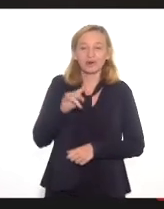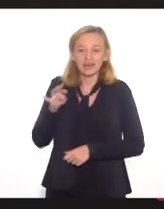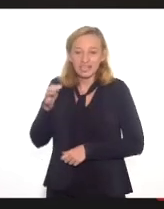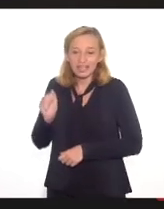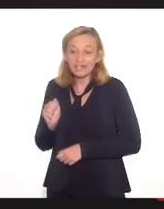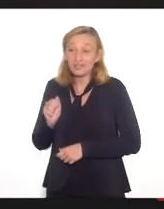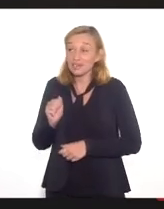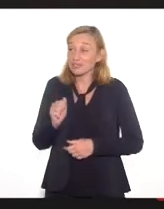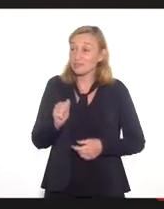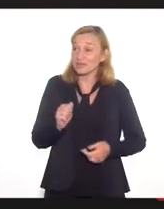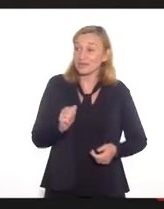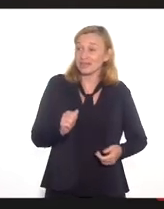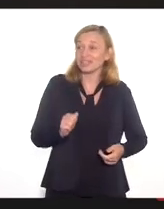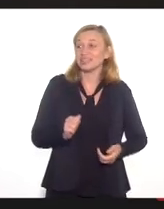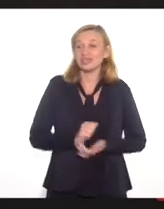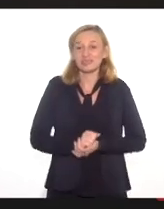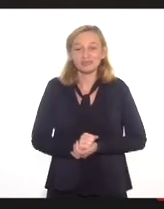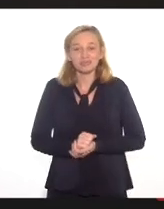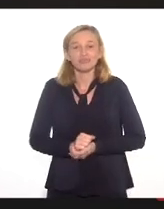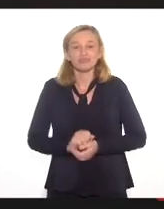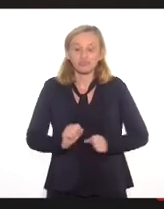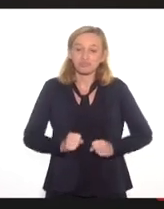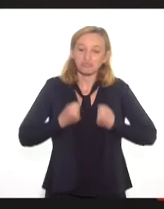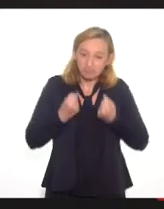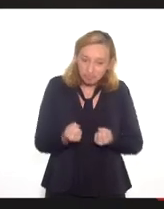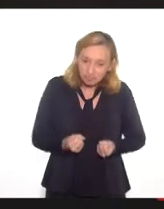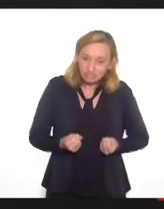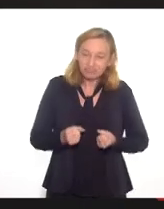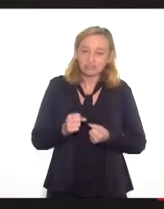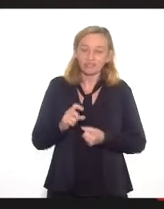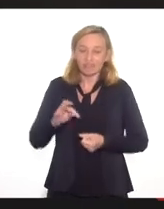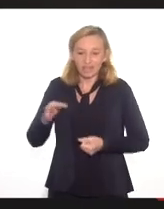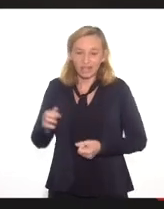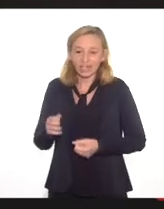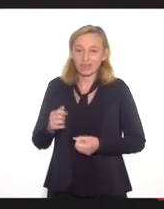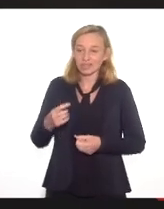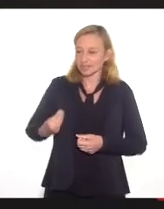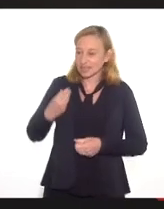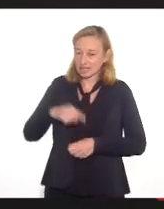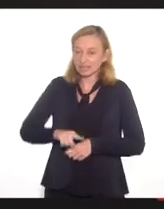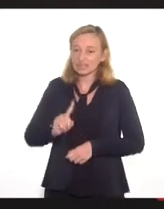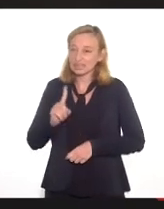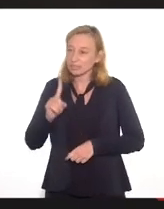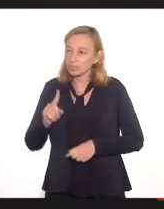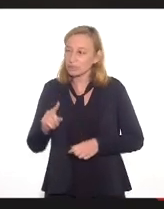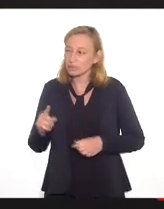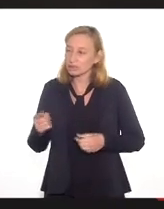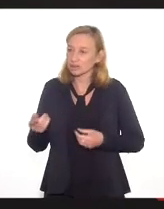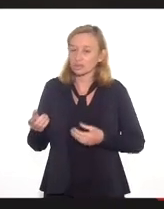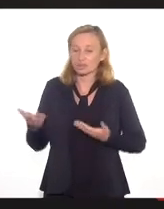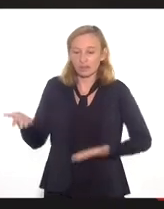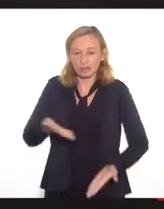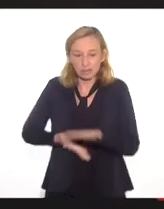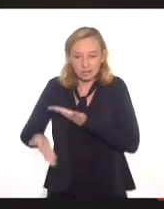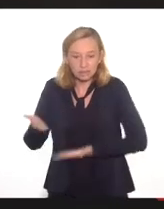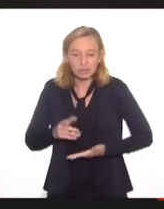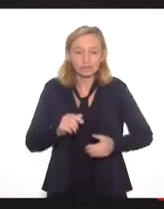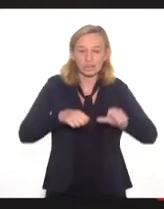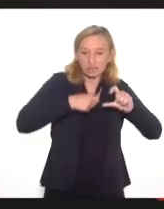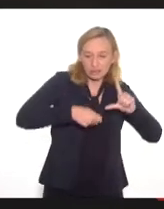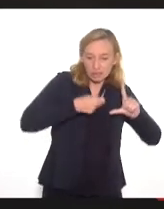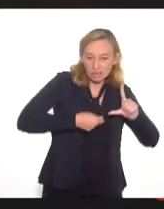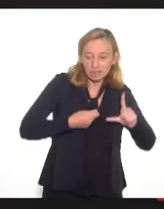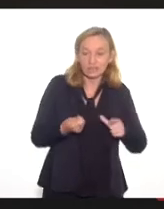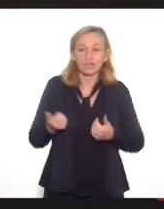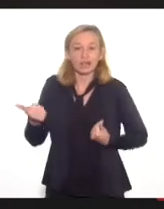profunda queremos dizer e nos colocar à disposição do MST que não está aqui mas depois a gente faz a ponte com eles de apoio nessa questão logística a